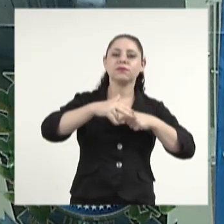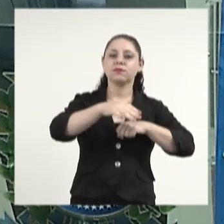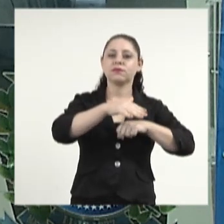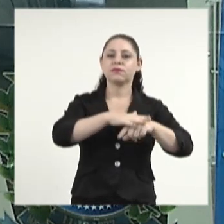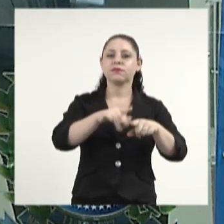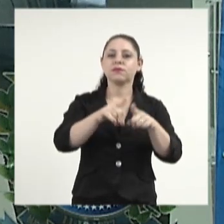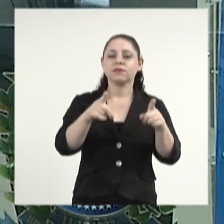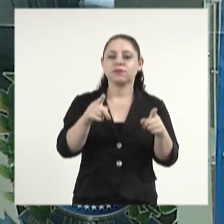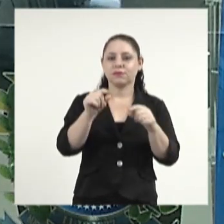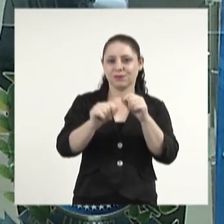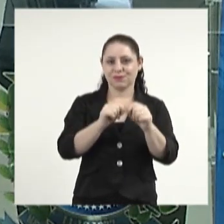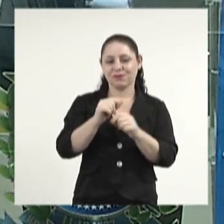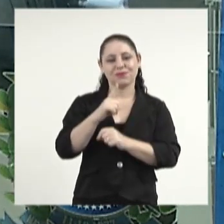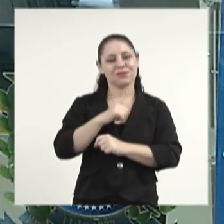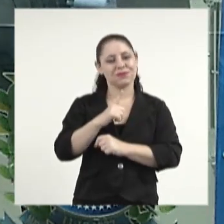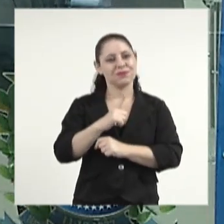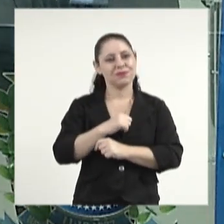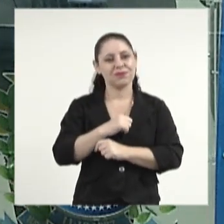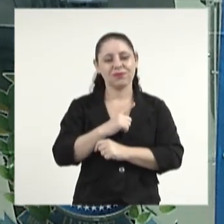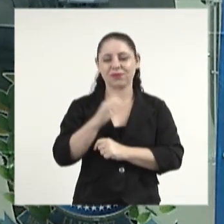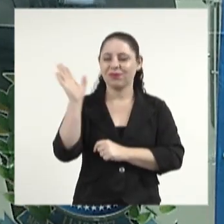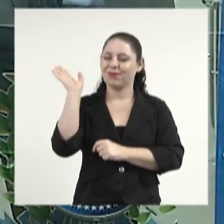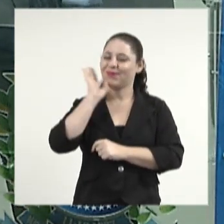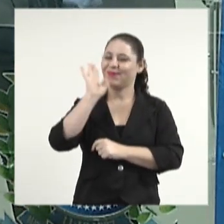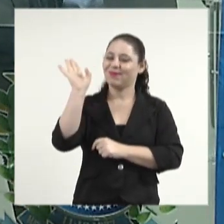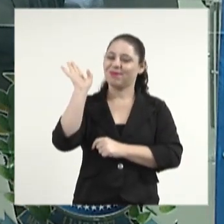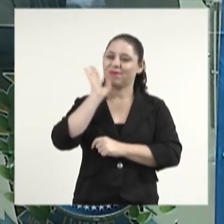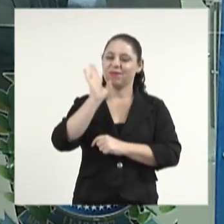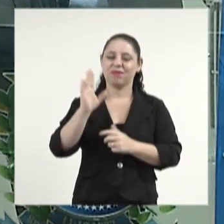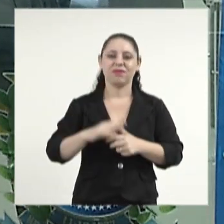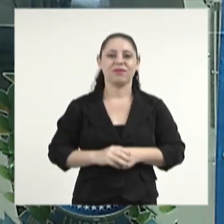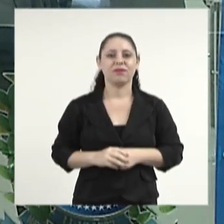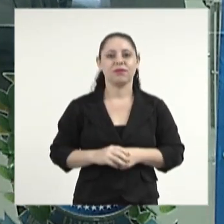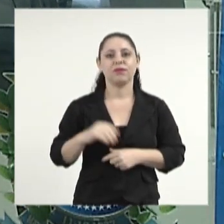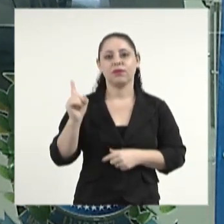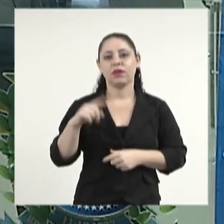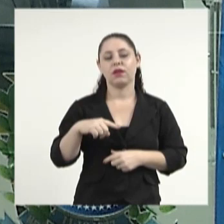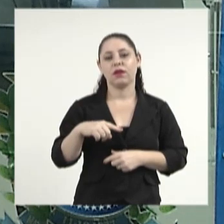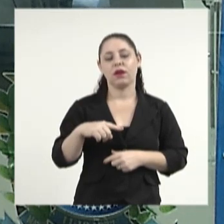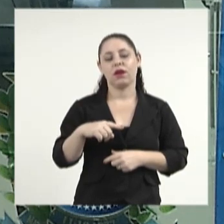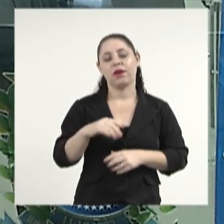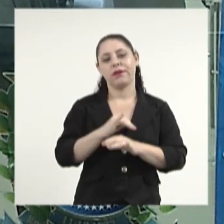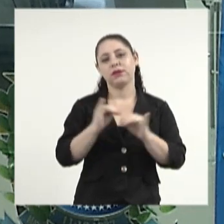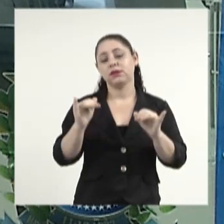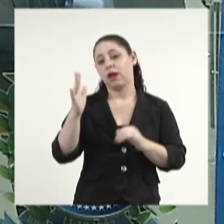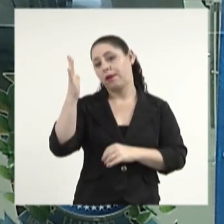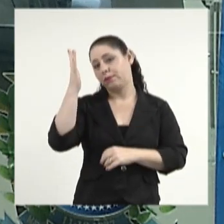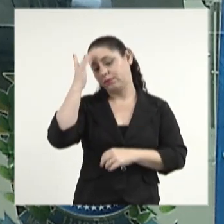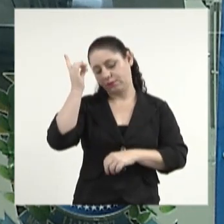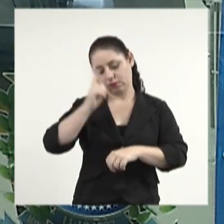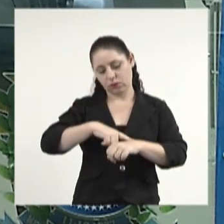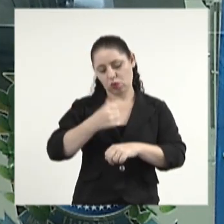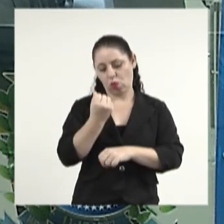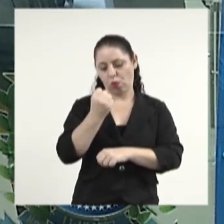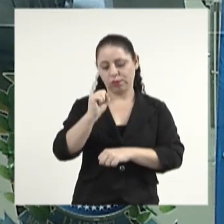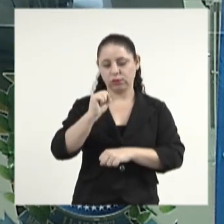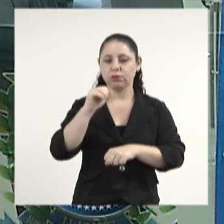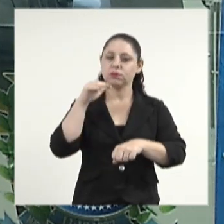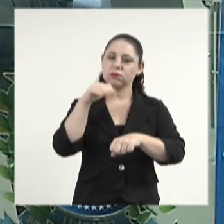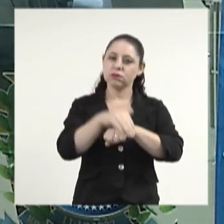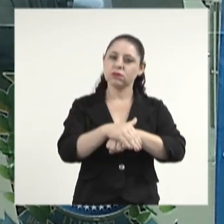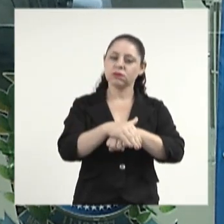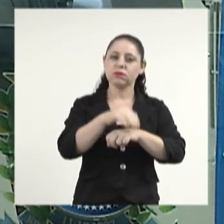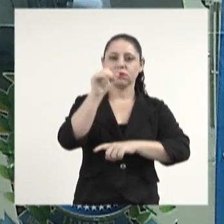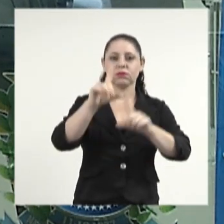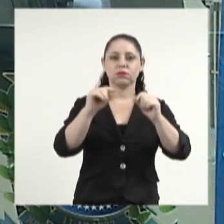chamada, mas a gente tá muito legal mesmo, tá bem legal o Talento que vai estrear amanhã, às 8 da noite, na TV Assembleia,